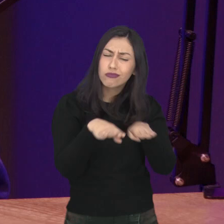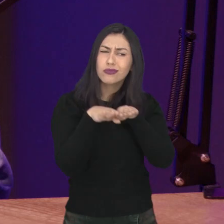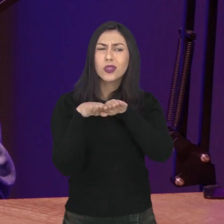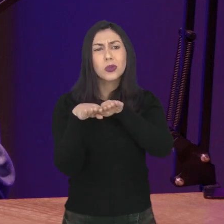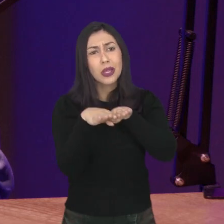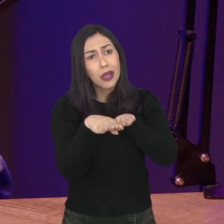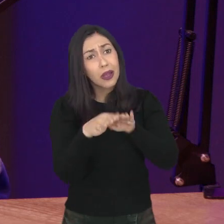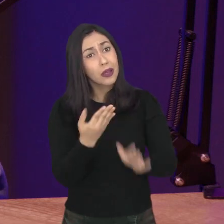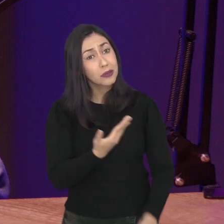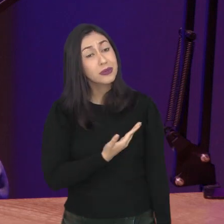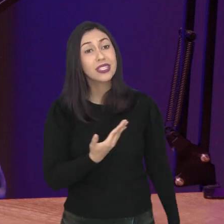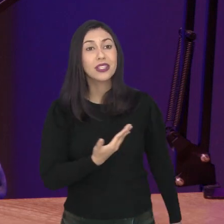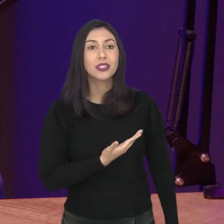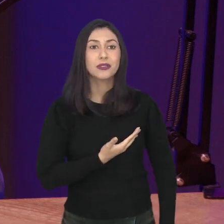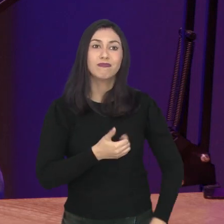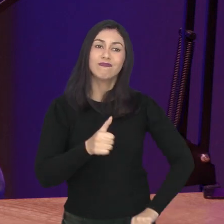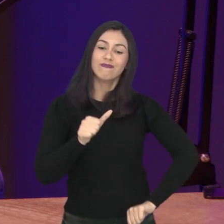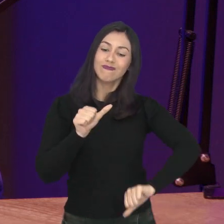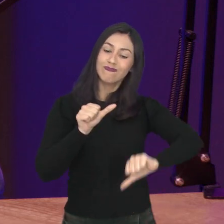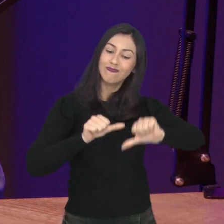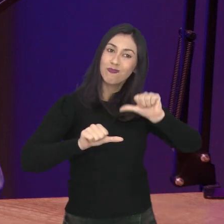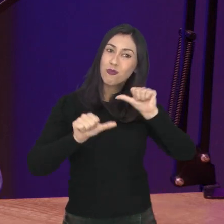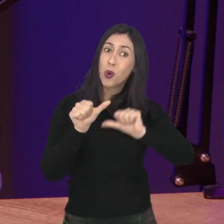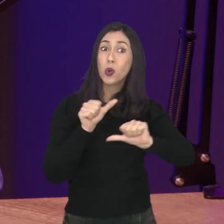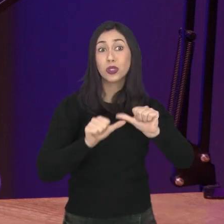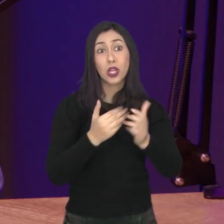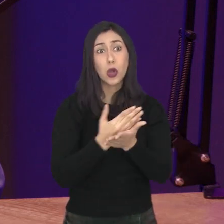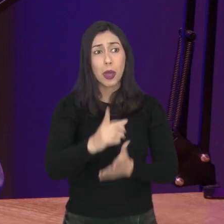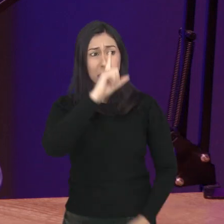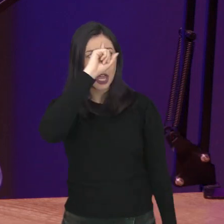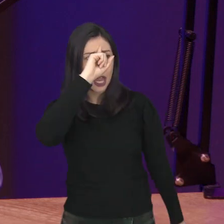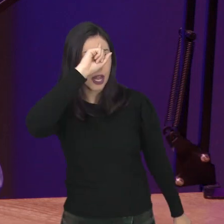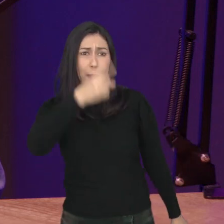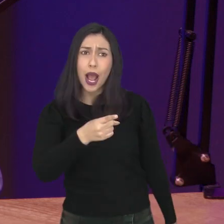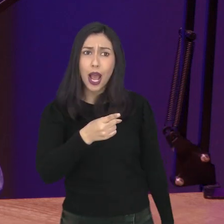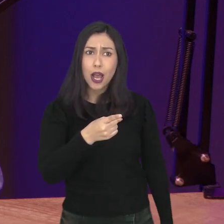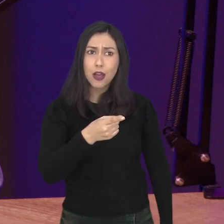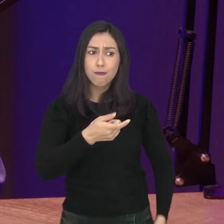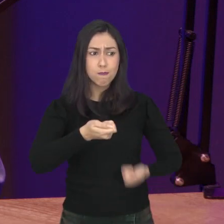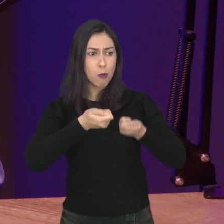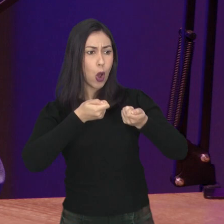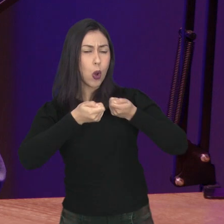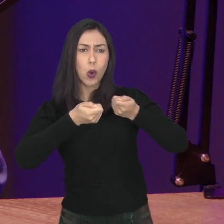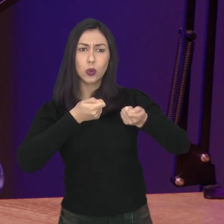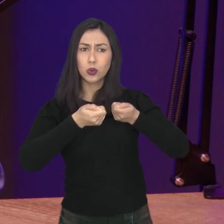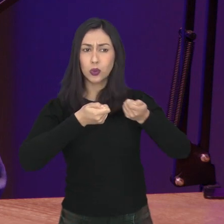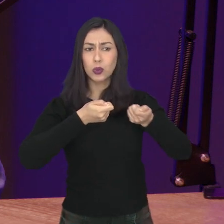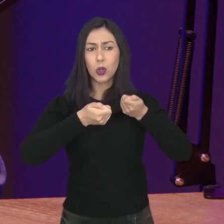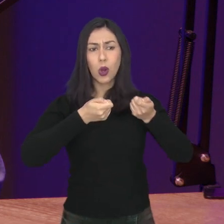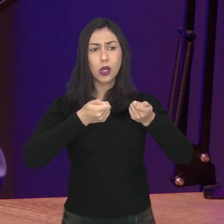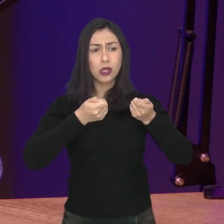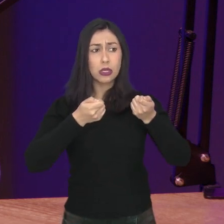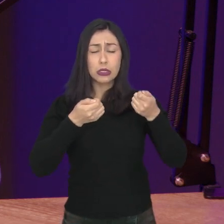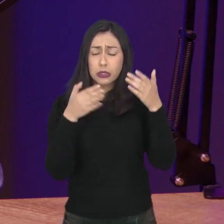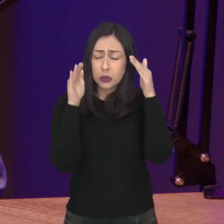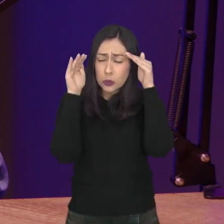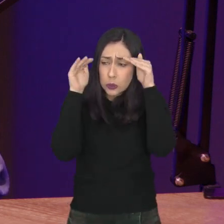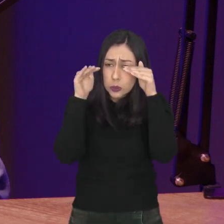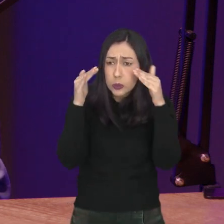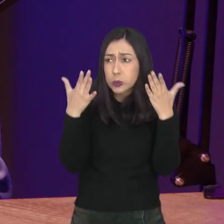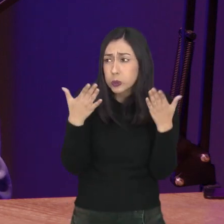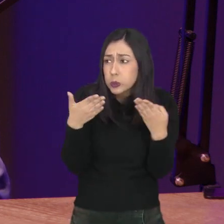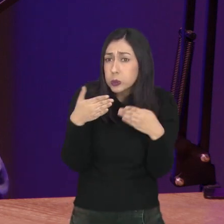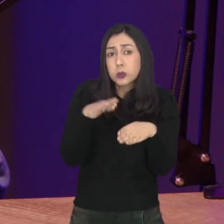de igualdade, de amizade, elas acabam virando relações de poder. Então, se você olha para o outro e você não sabe entender